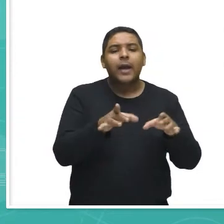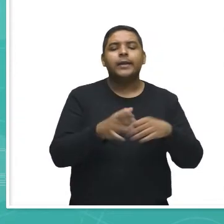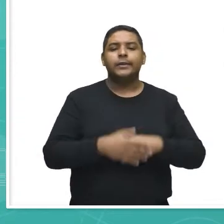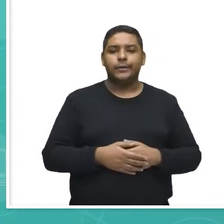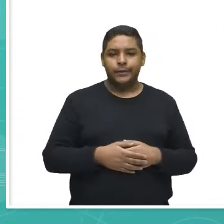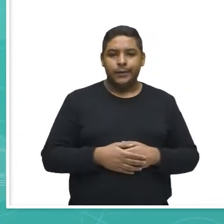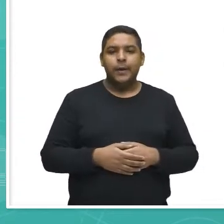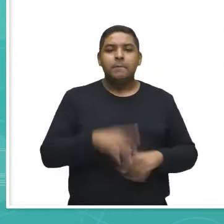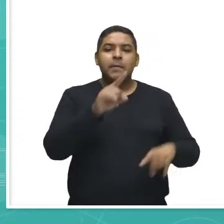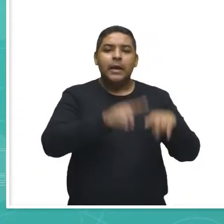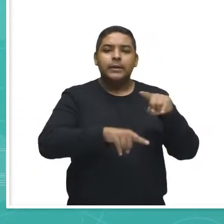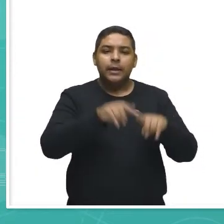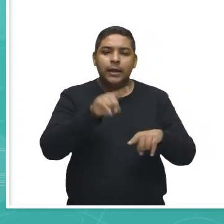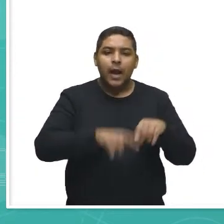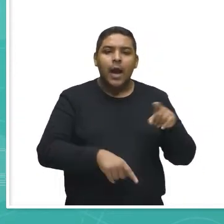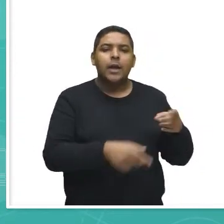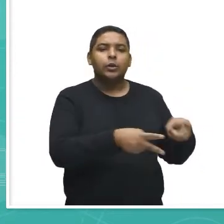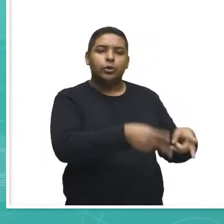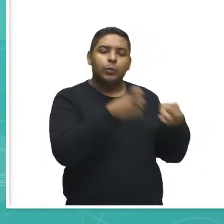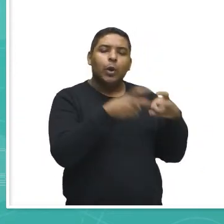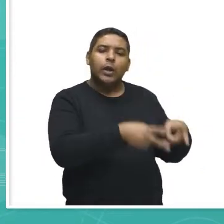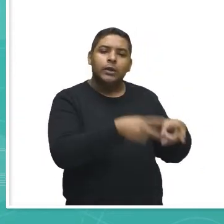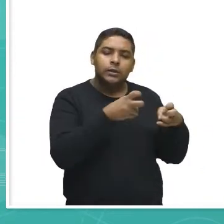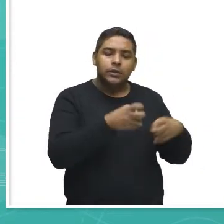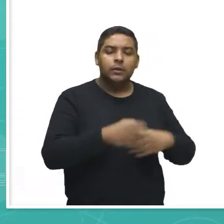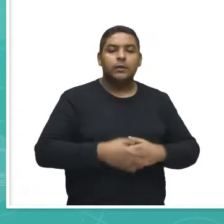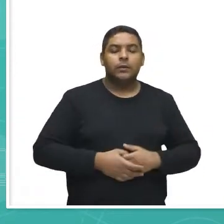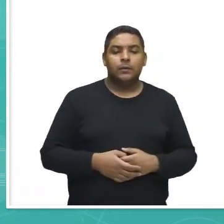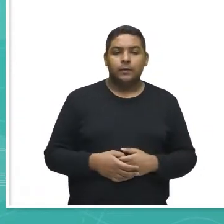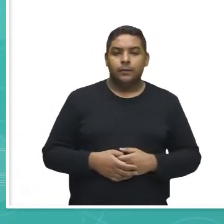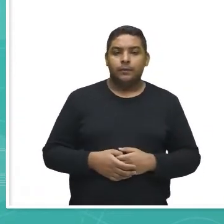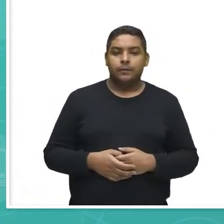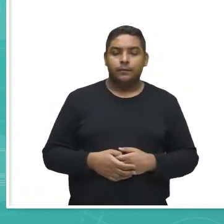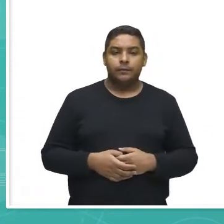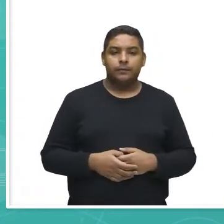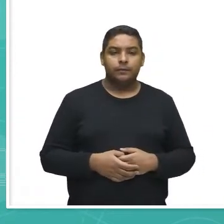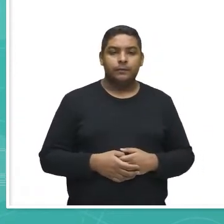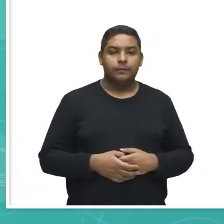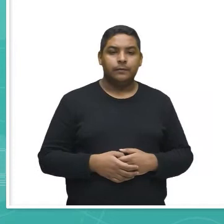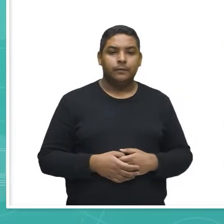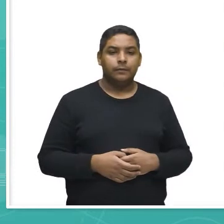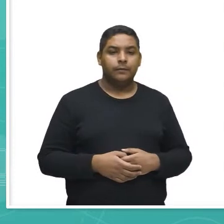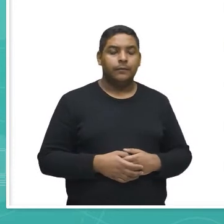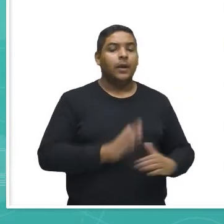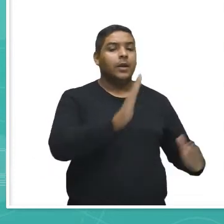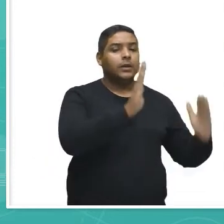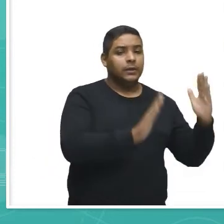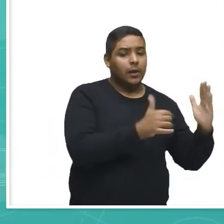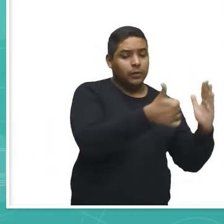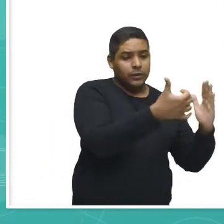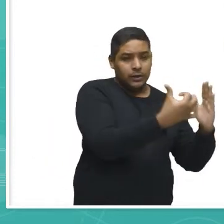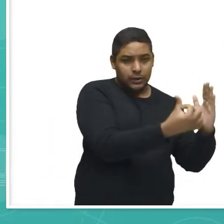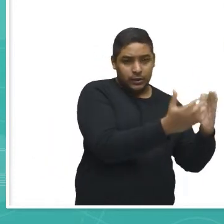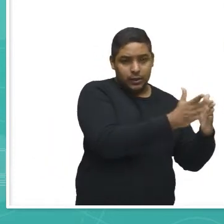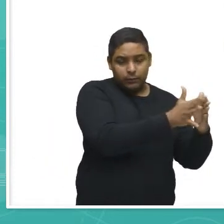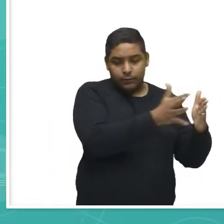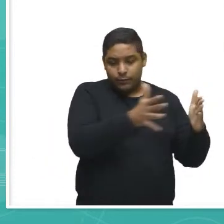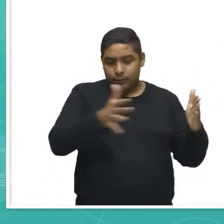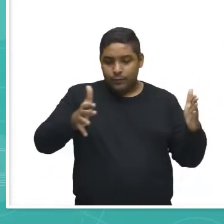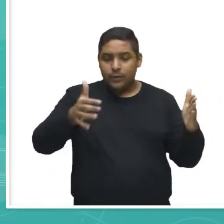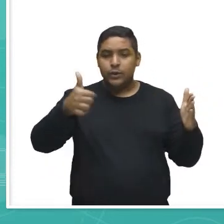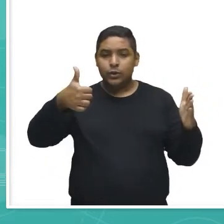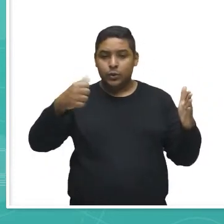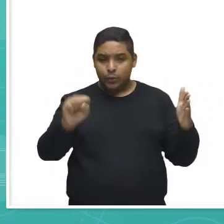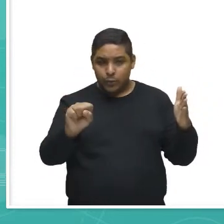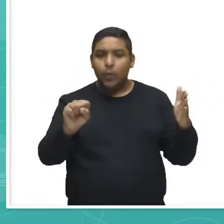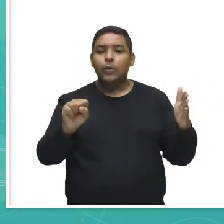e essa exploração aí das colônias, né, que pega a parte aí do século XVI ao século XVIII,